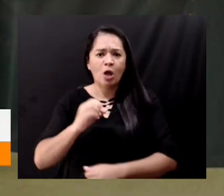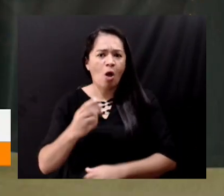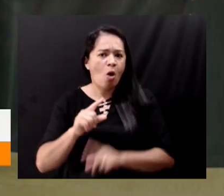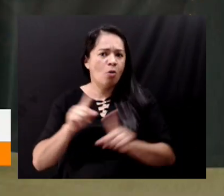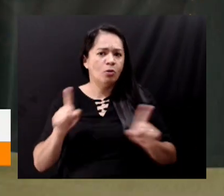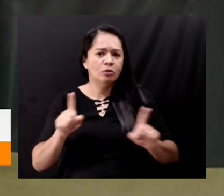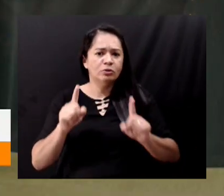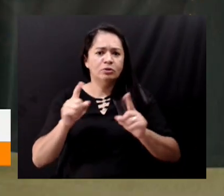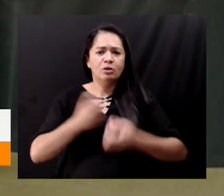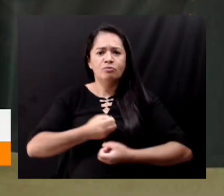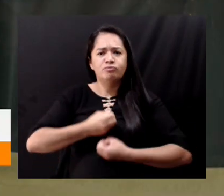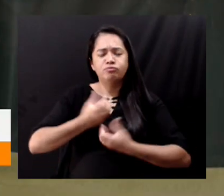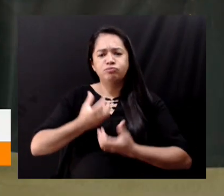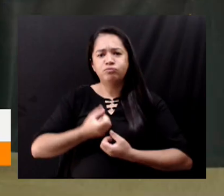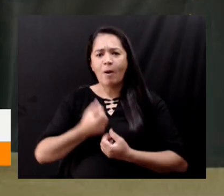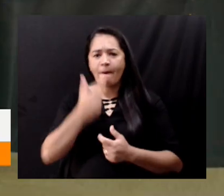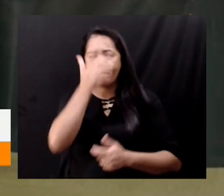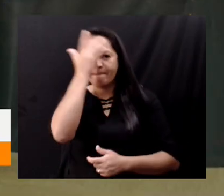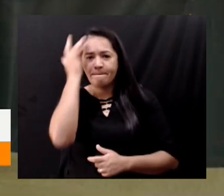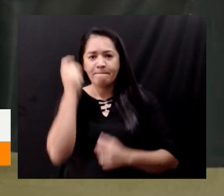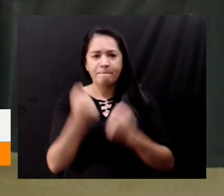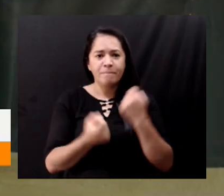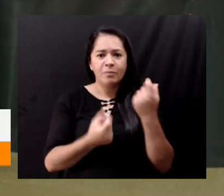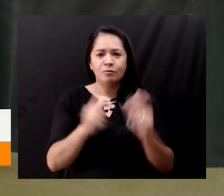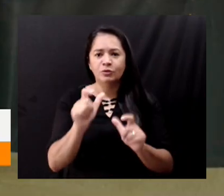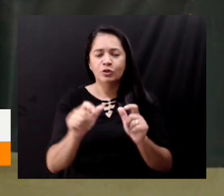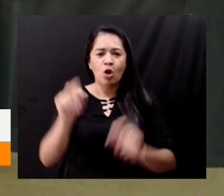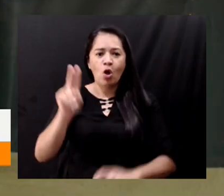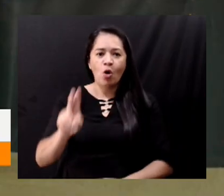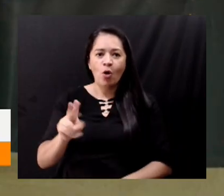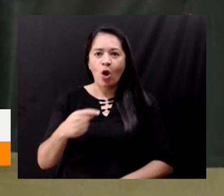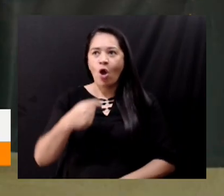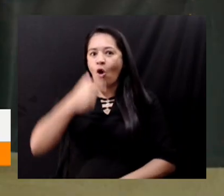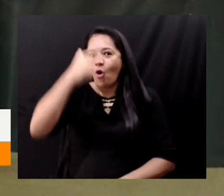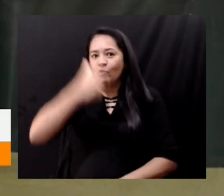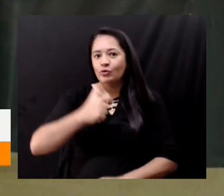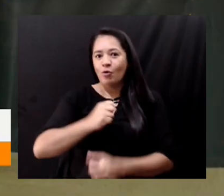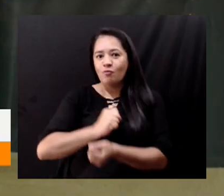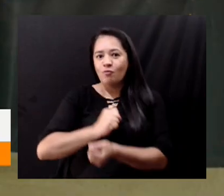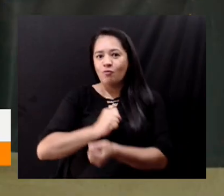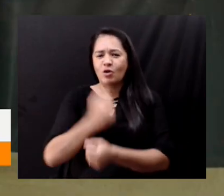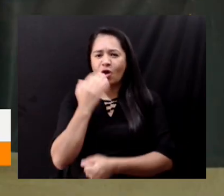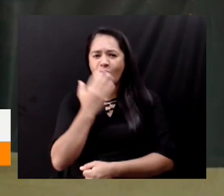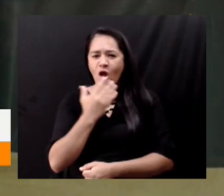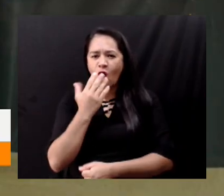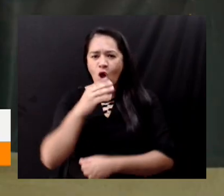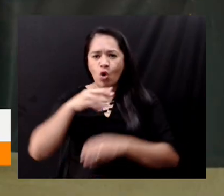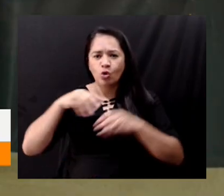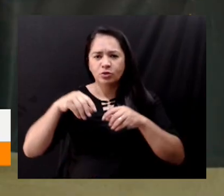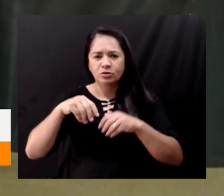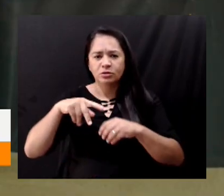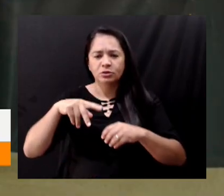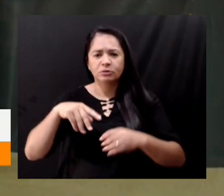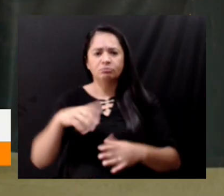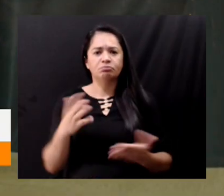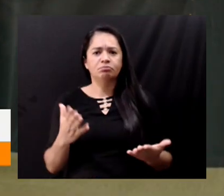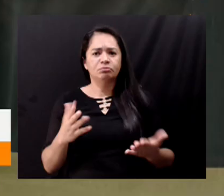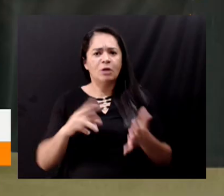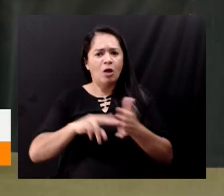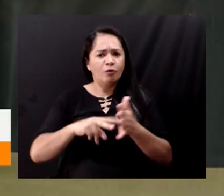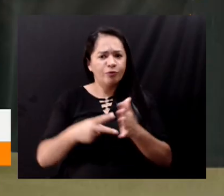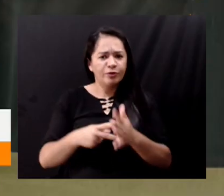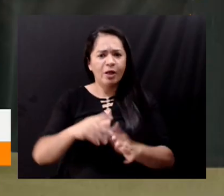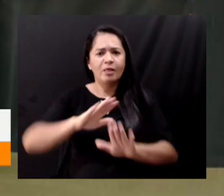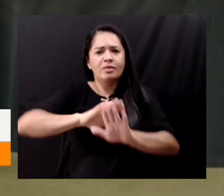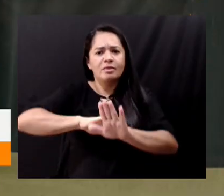muitos usam no dia a dia, sou viciado em açúcar, será que ela realmente faz algum sentido? Afinal, os alimentos